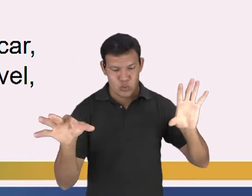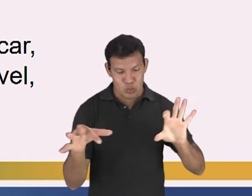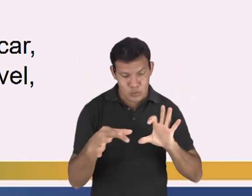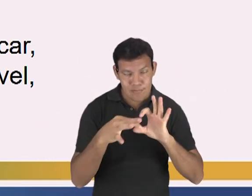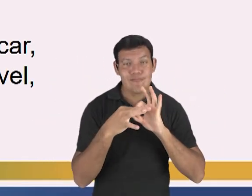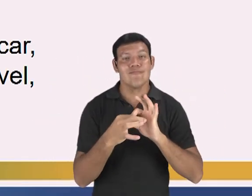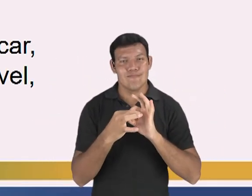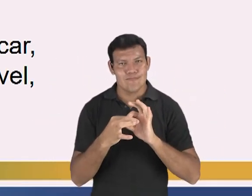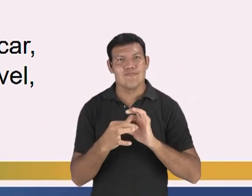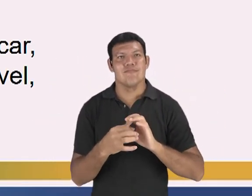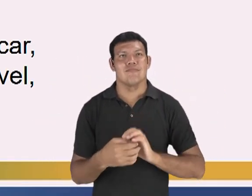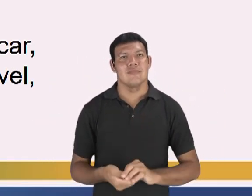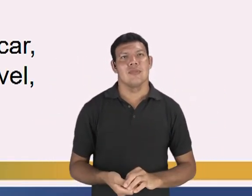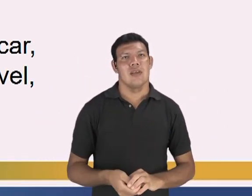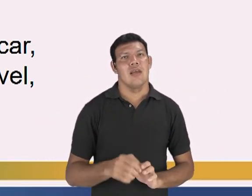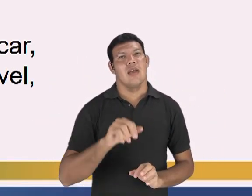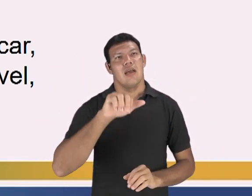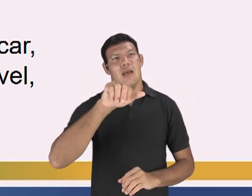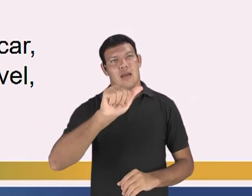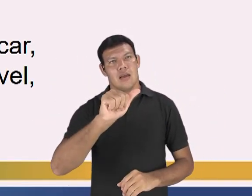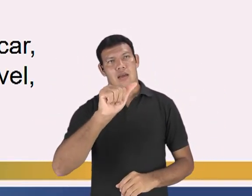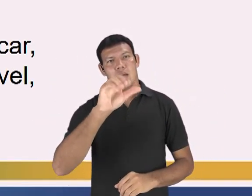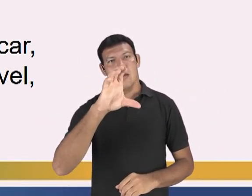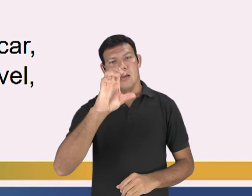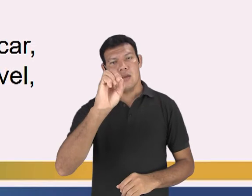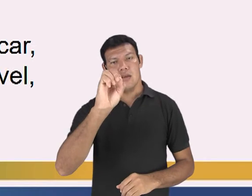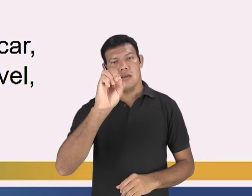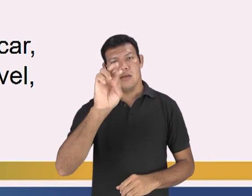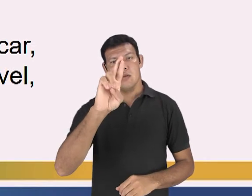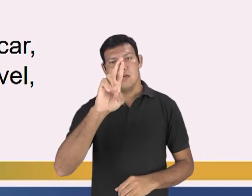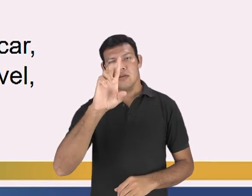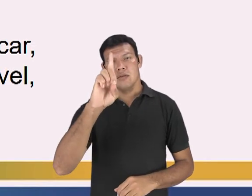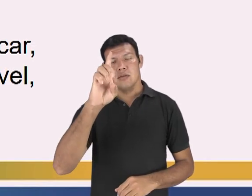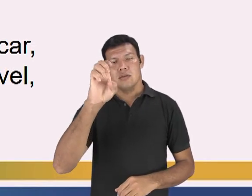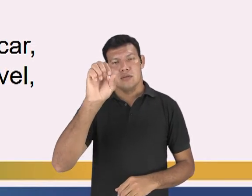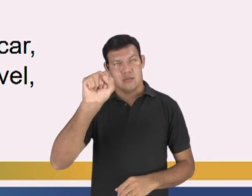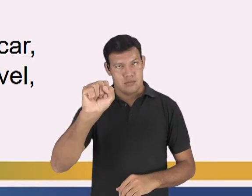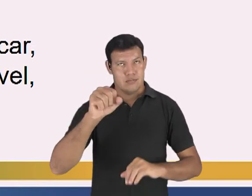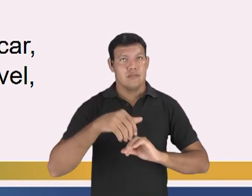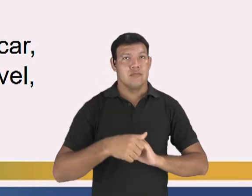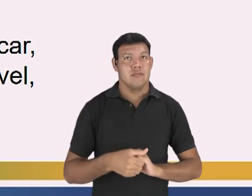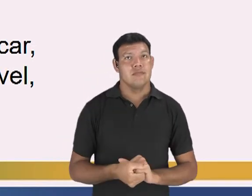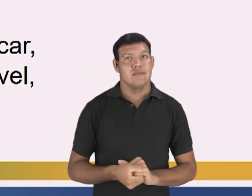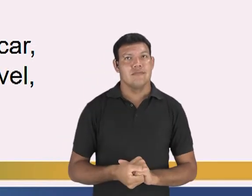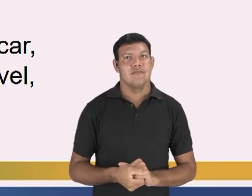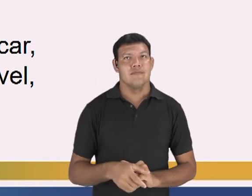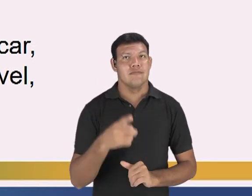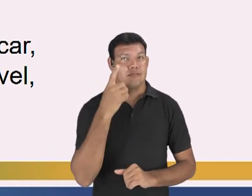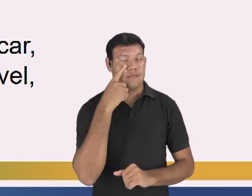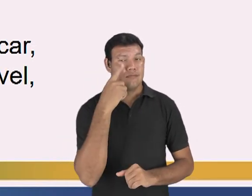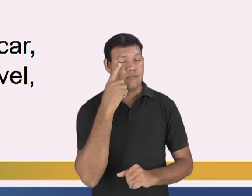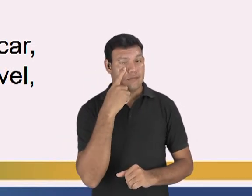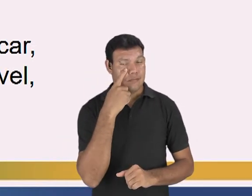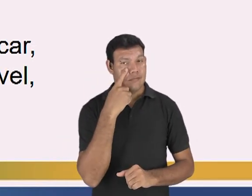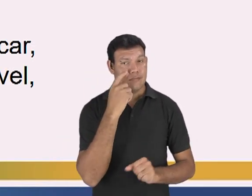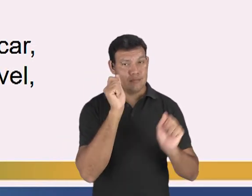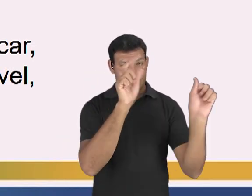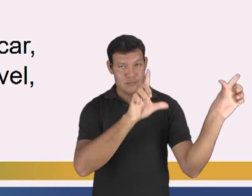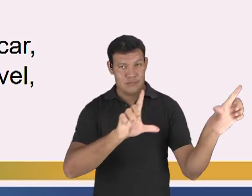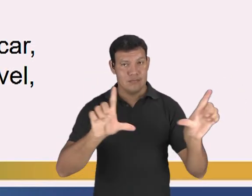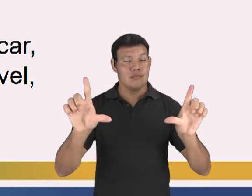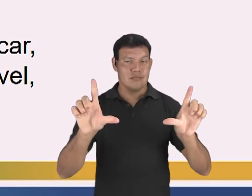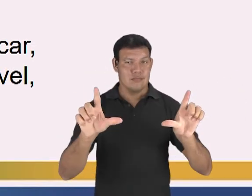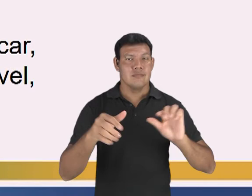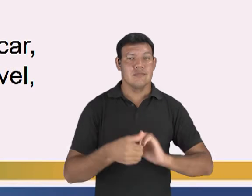eu formo acordes. Observe comigo aqui nesse slide que eu trago também um pedacinho de uma partitura, e